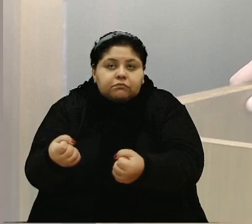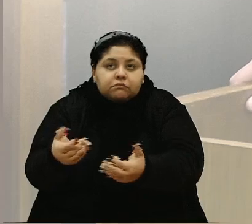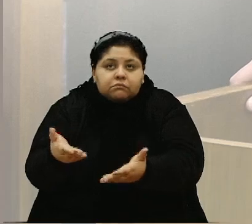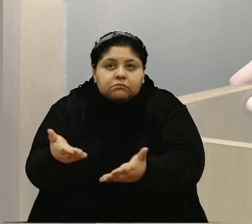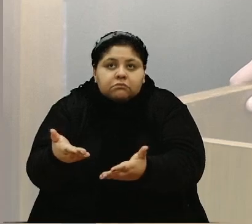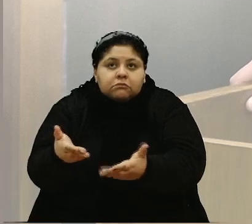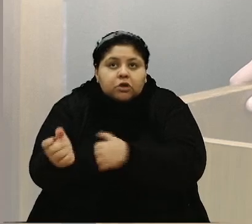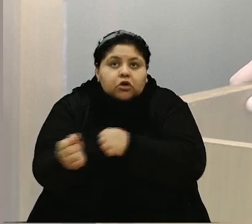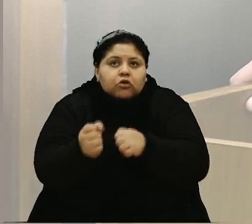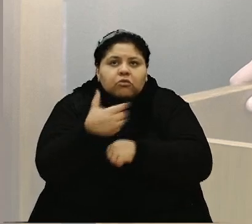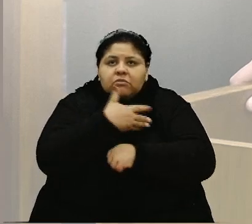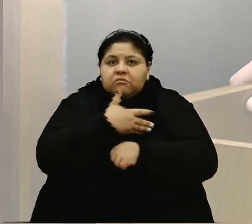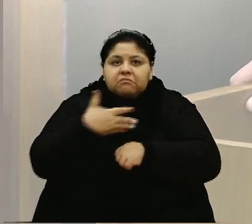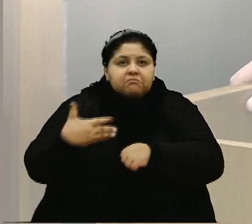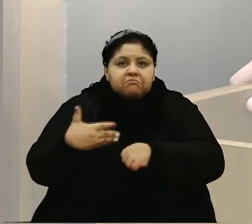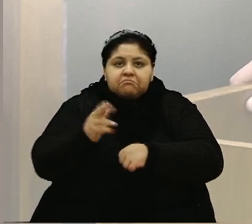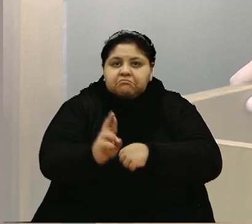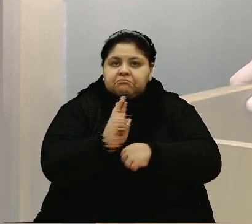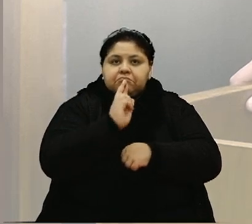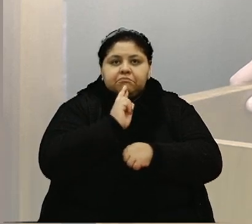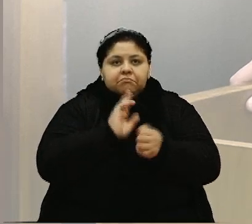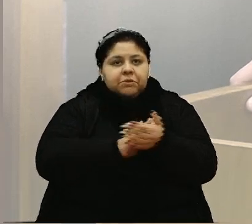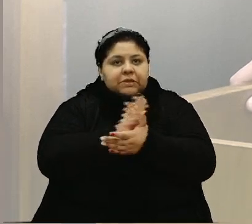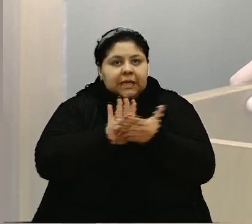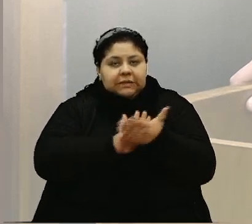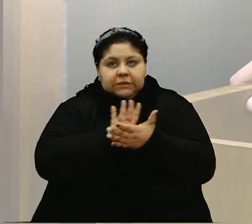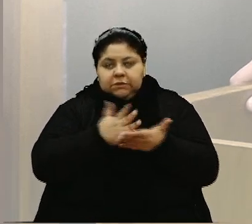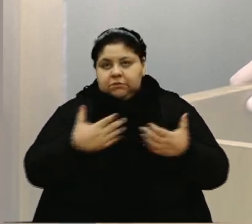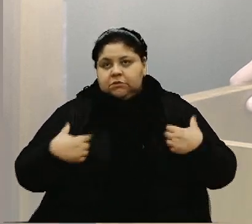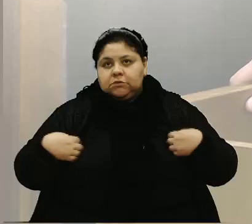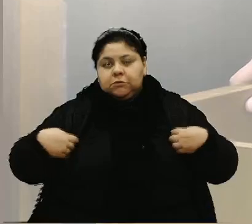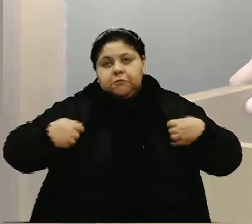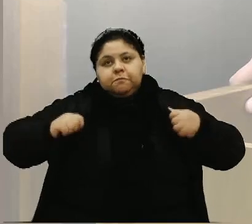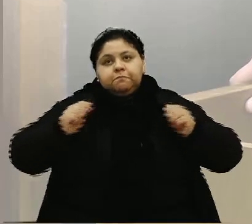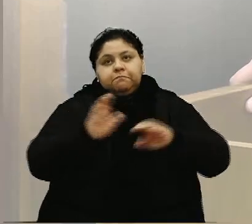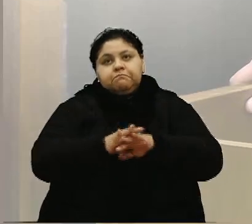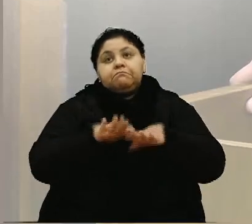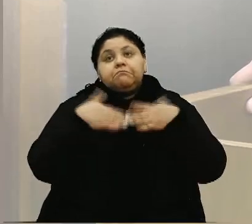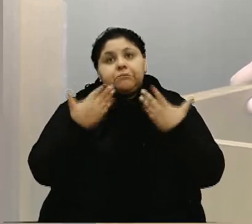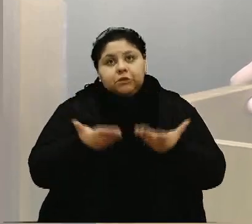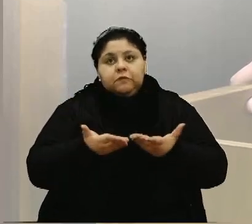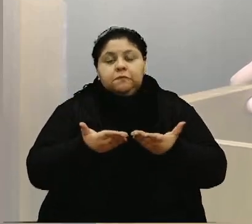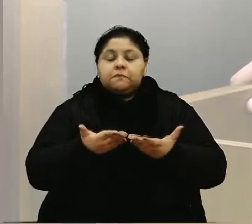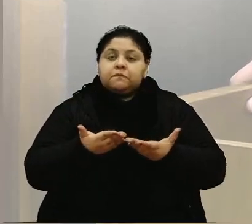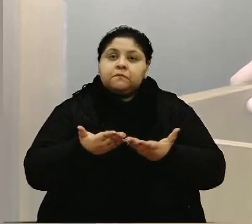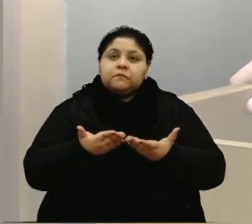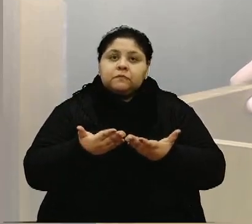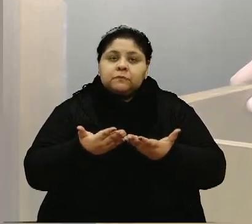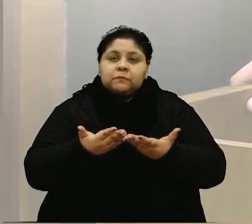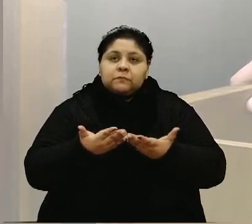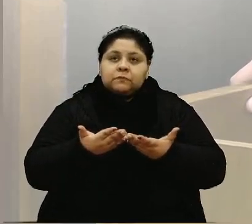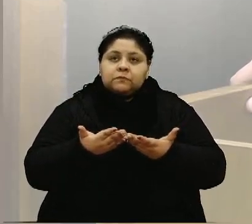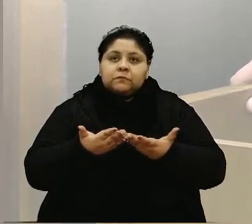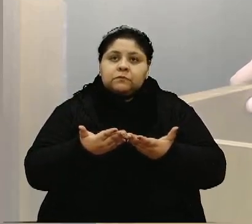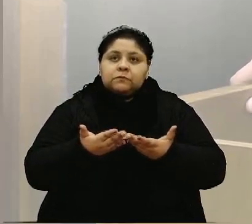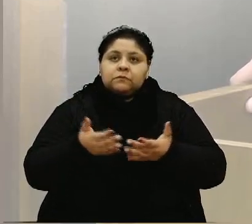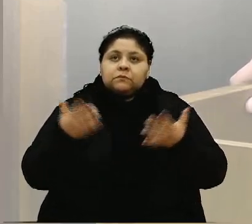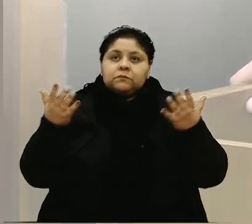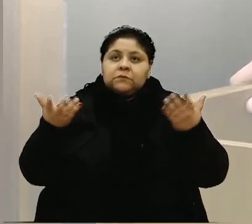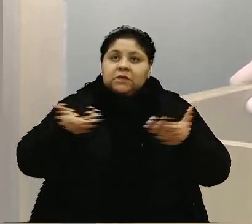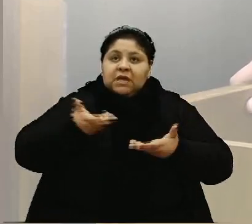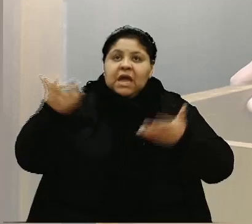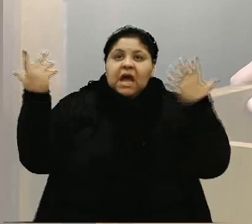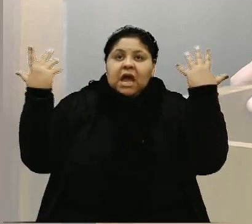e que o poder público não dá resposta. Então é isso. Quero